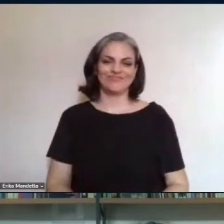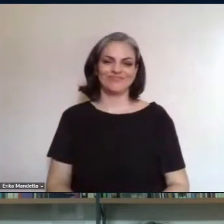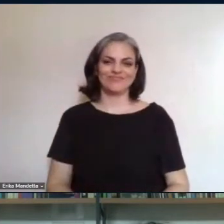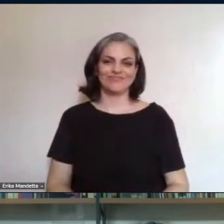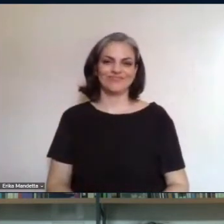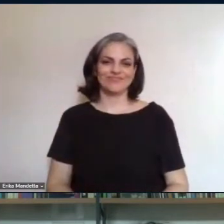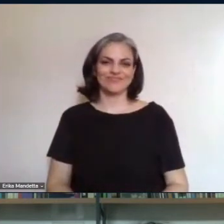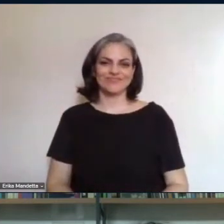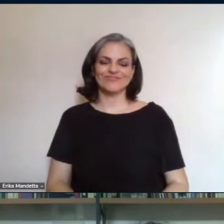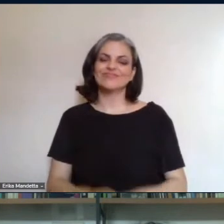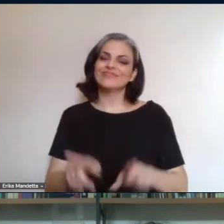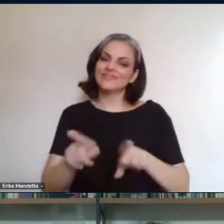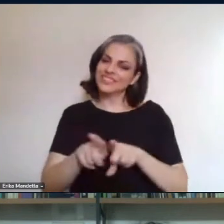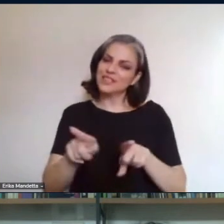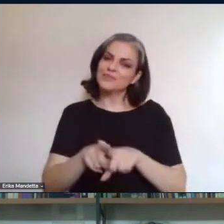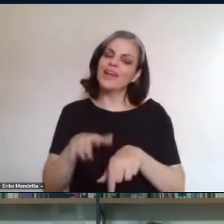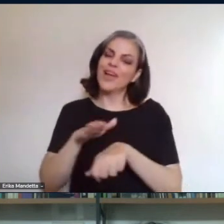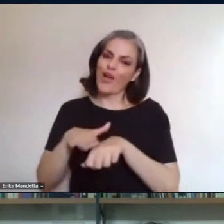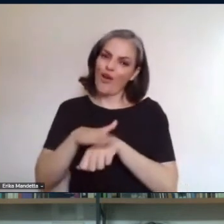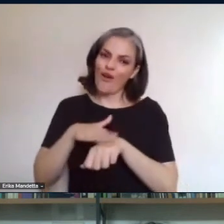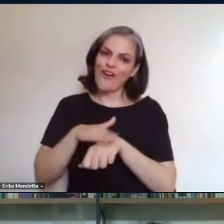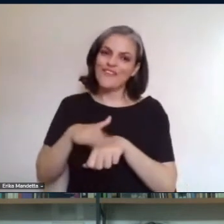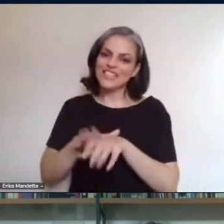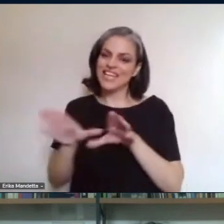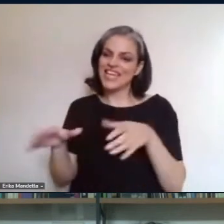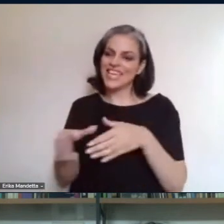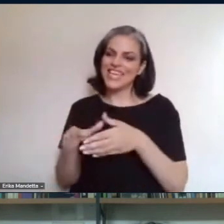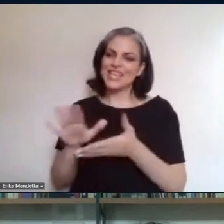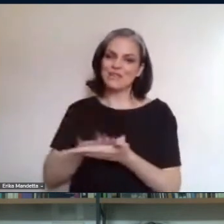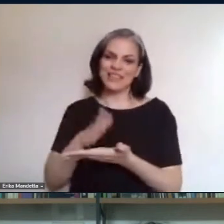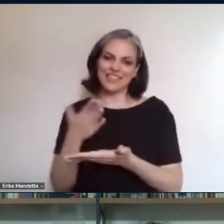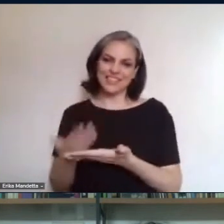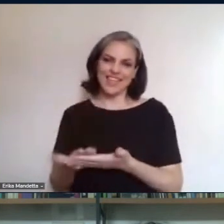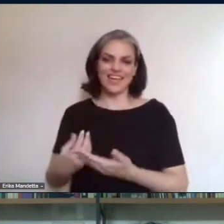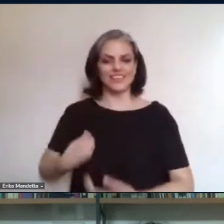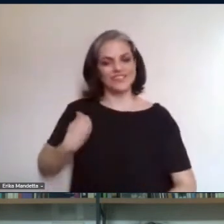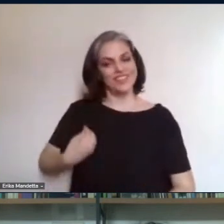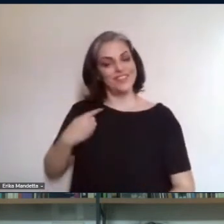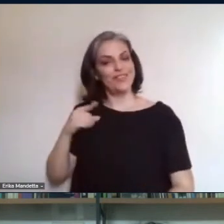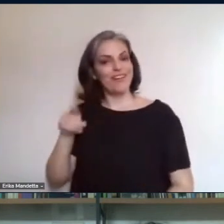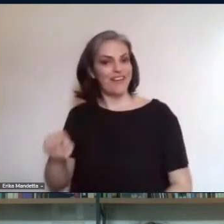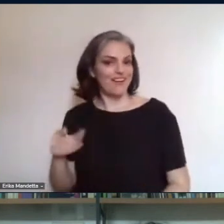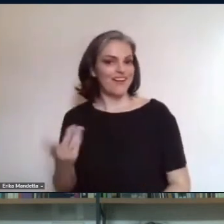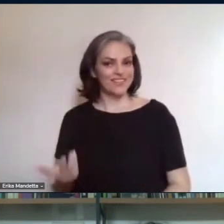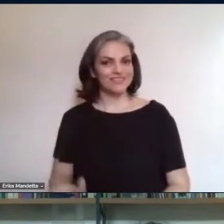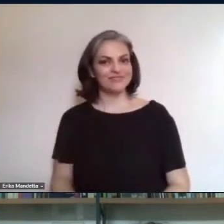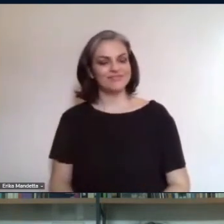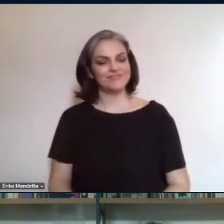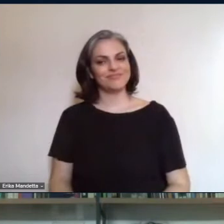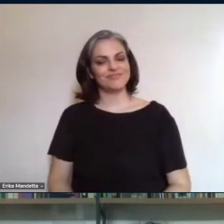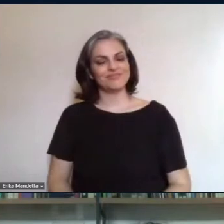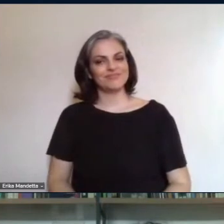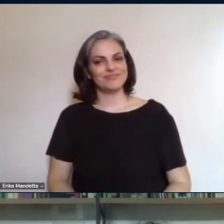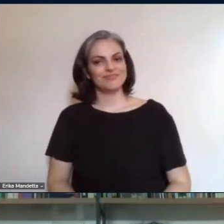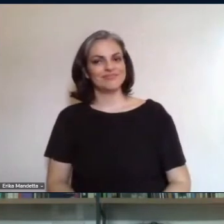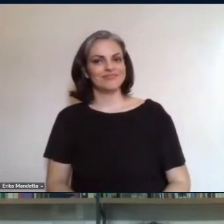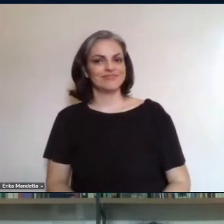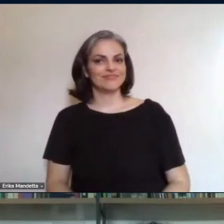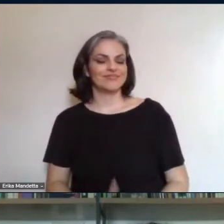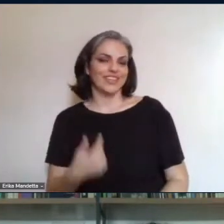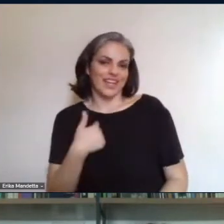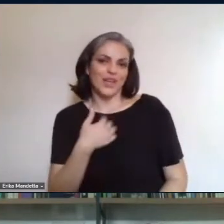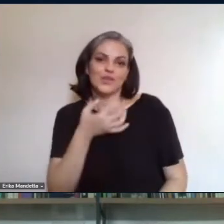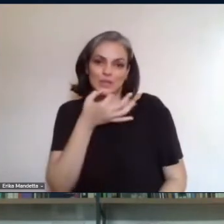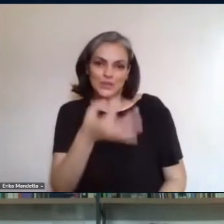e conversar com a equipe de intérpretes que temos lá, e acho que como eu sugeri ali no